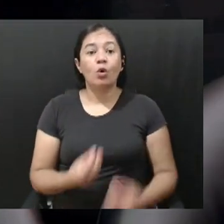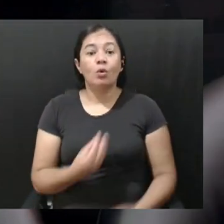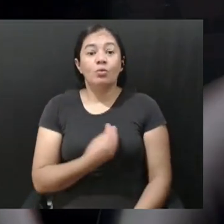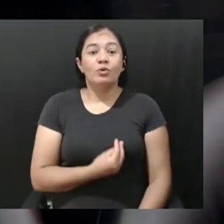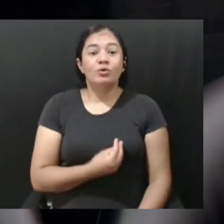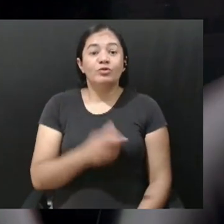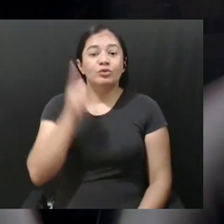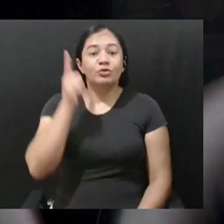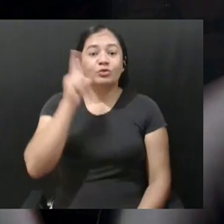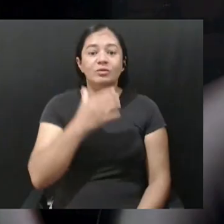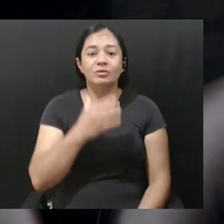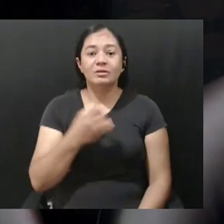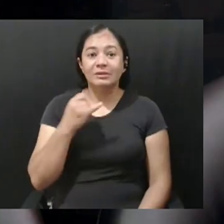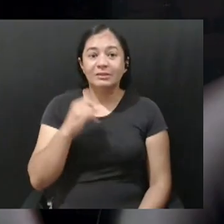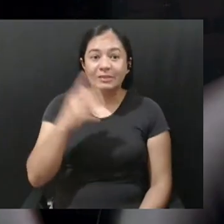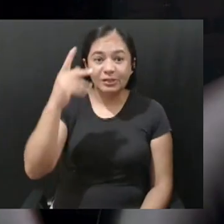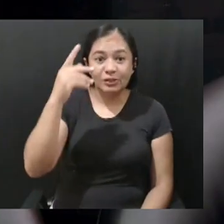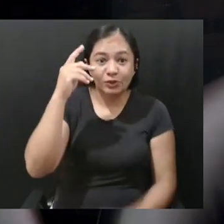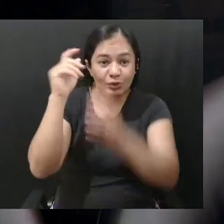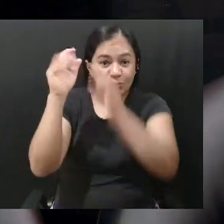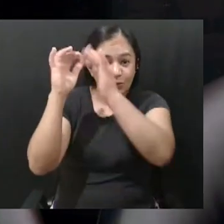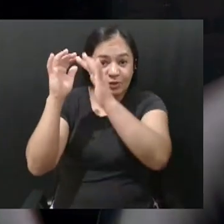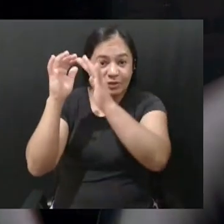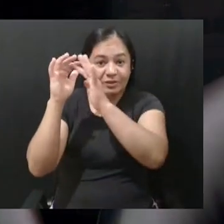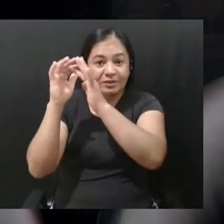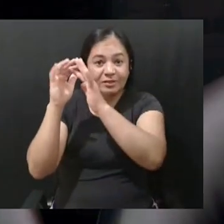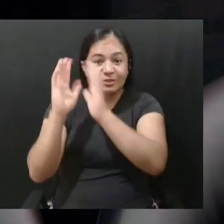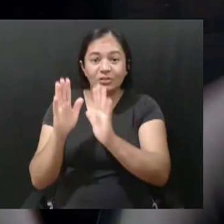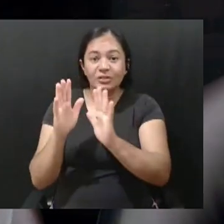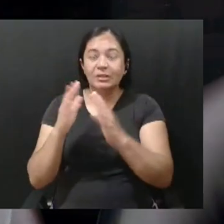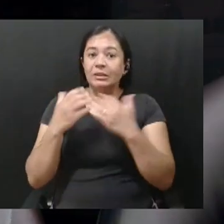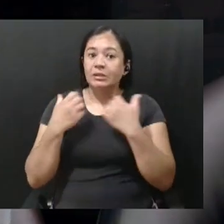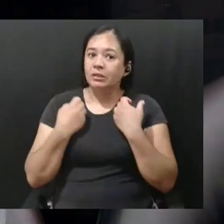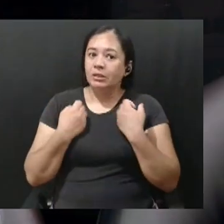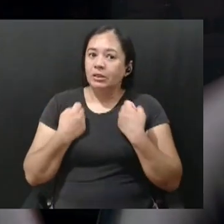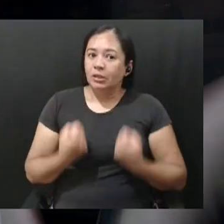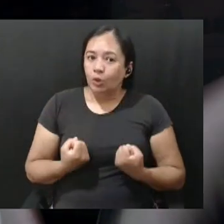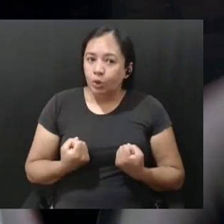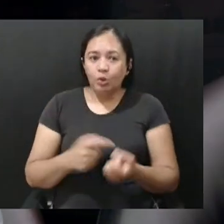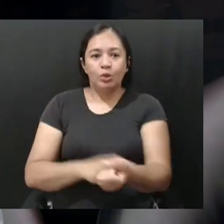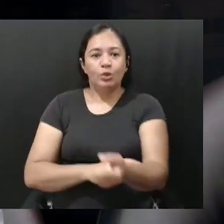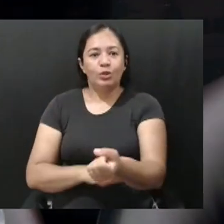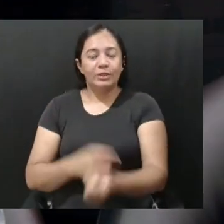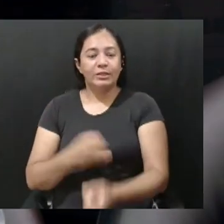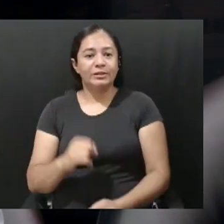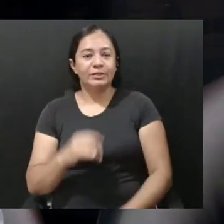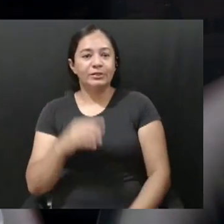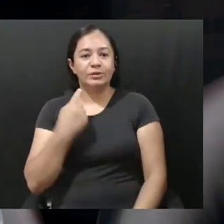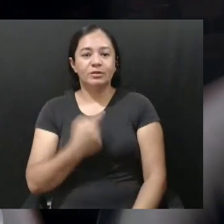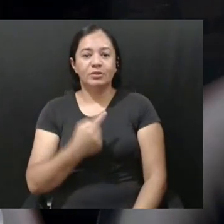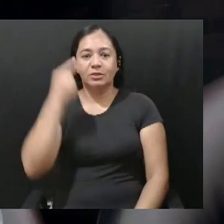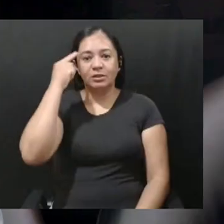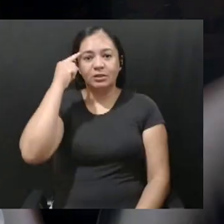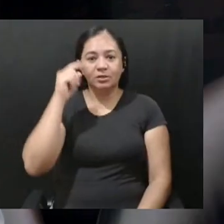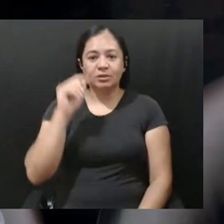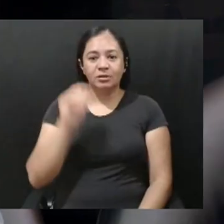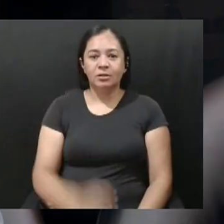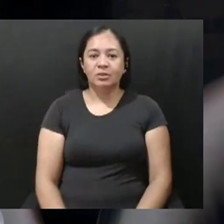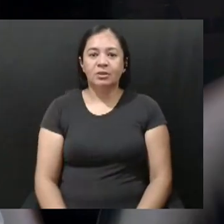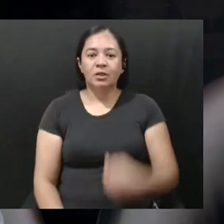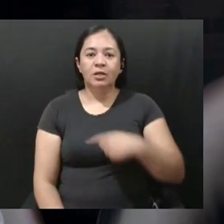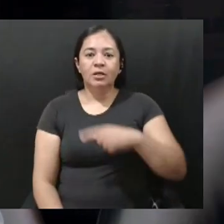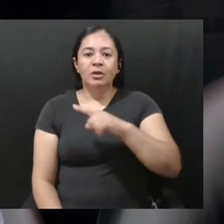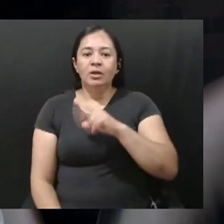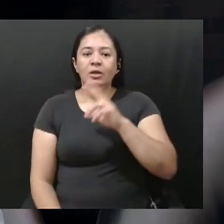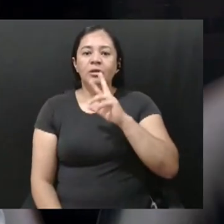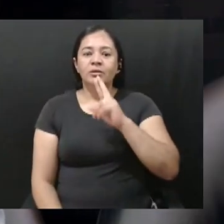tá como eu sobrevivo, você já tá tenso, né? Então, assim, se a gente pensa assim, olha, eu tenho respostas que eu consigo dar, mas assim, muita coisa não